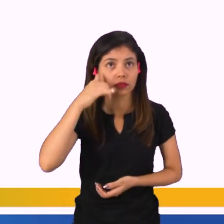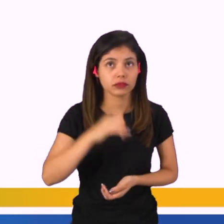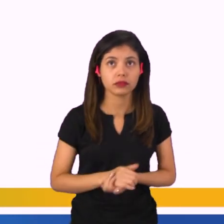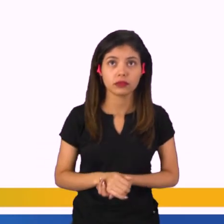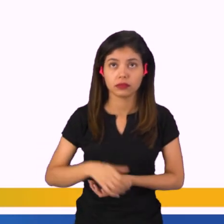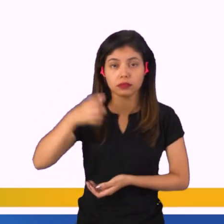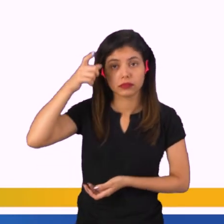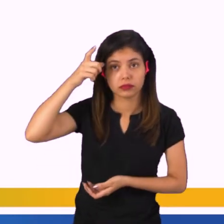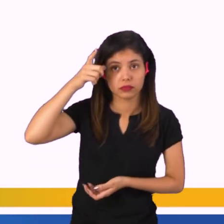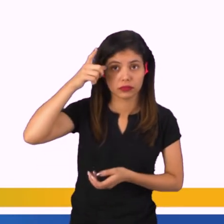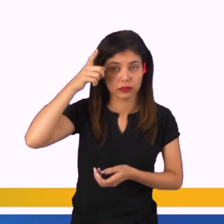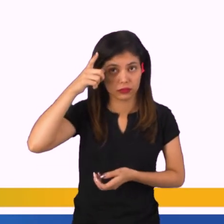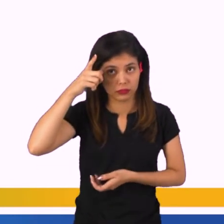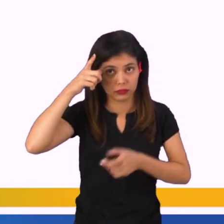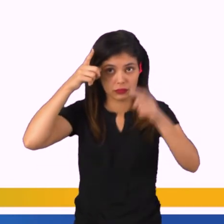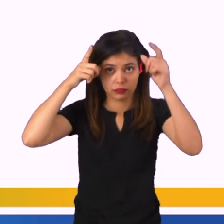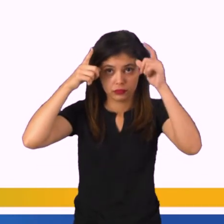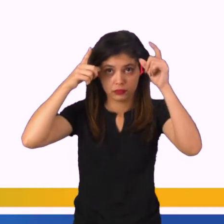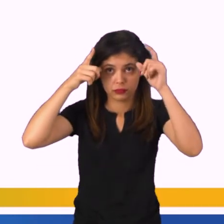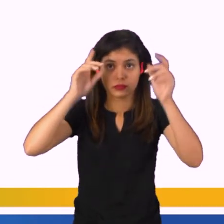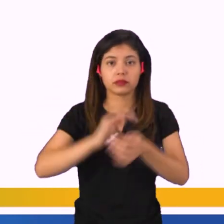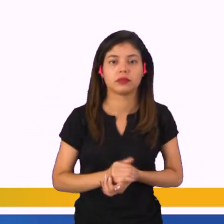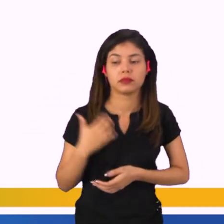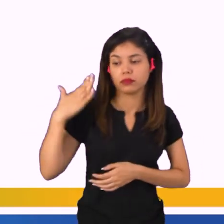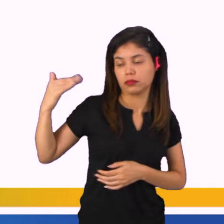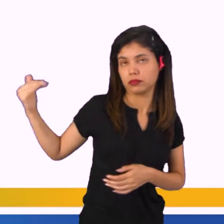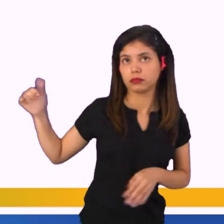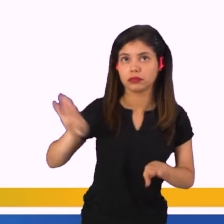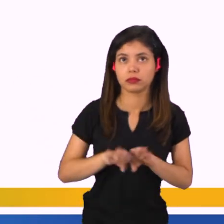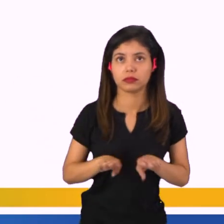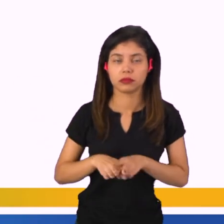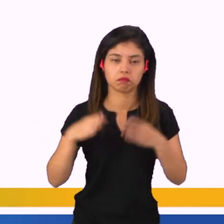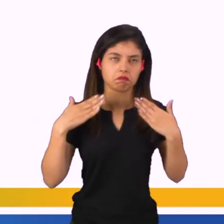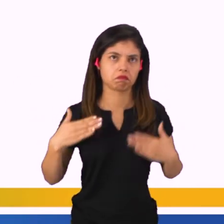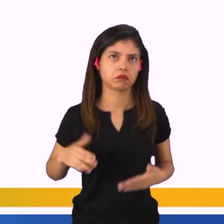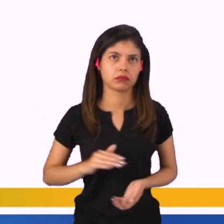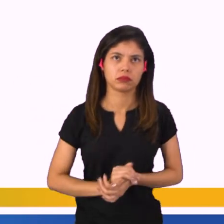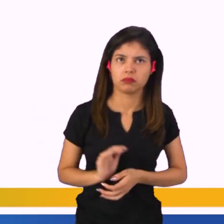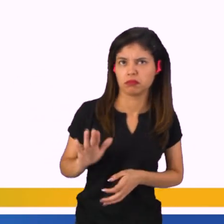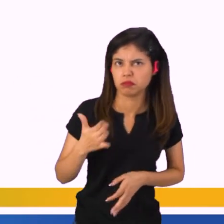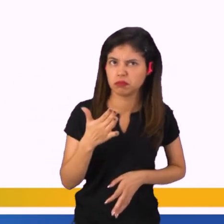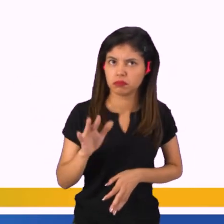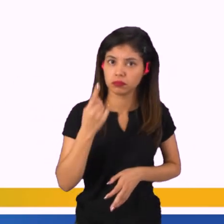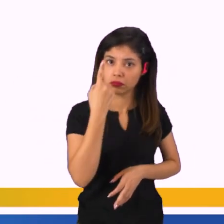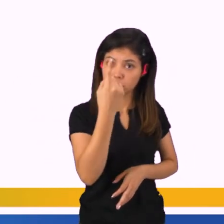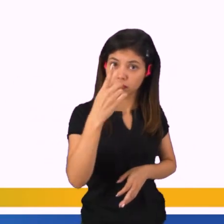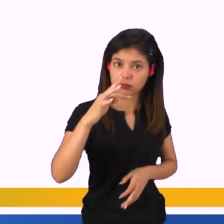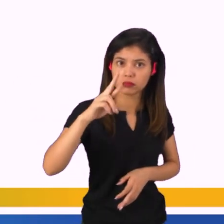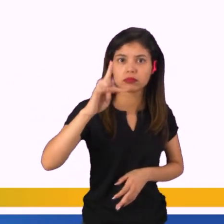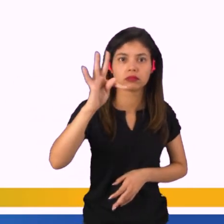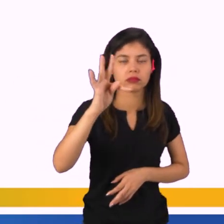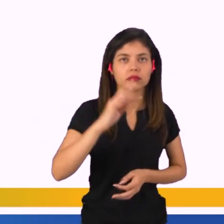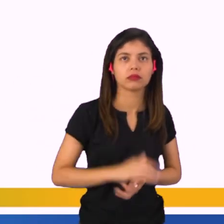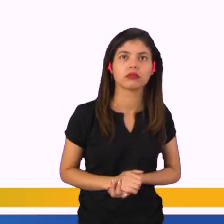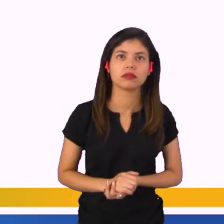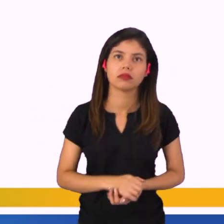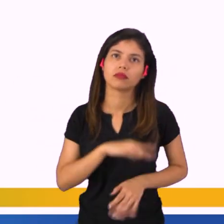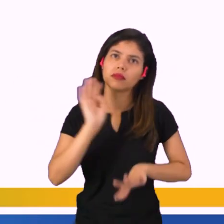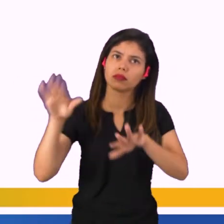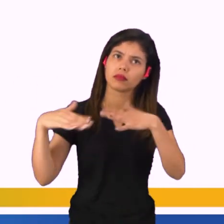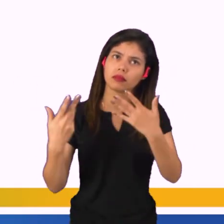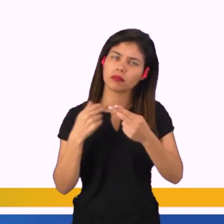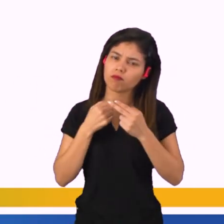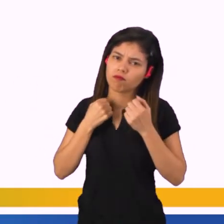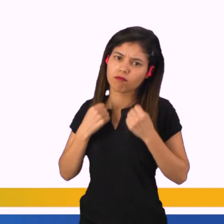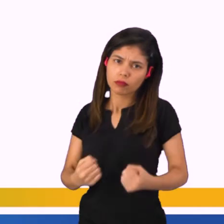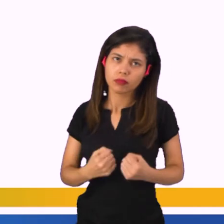de rodeio, olha aí, ó, mais famoso do Brasil e sua massa corporal era estimada em 1 tonelada.